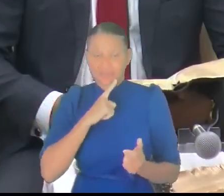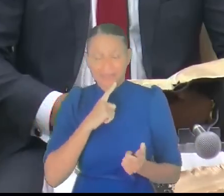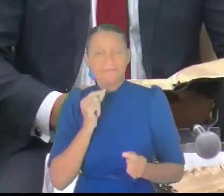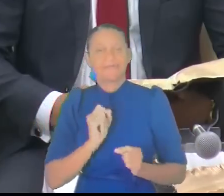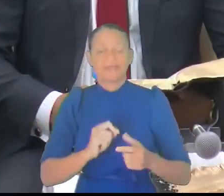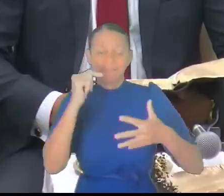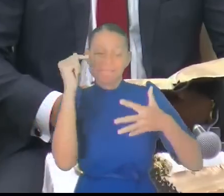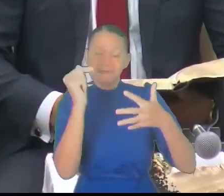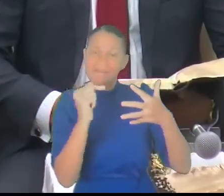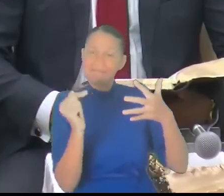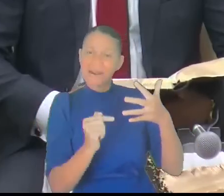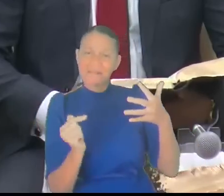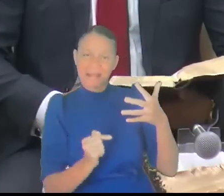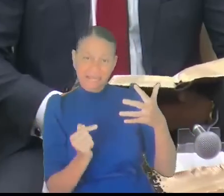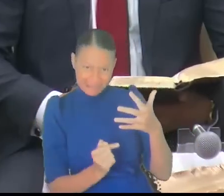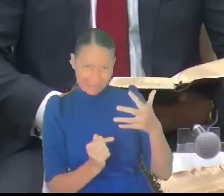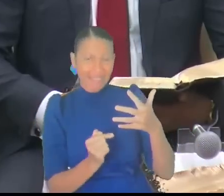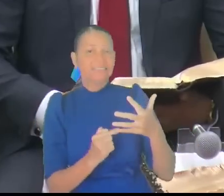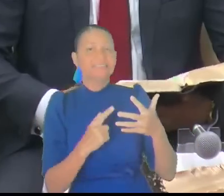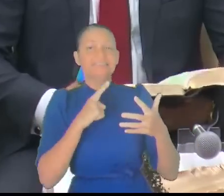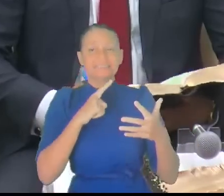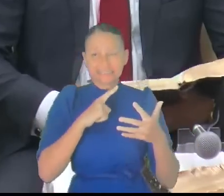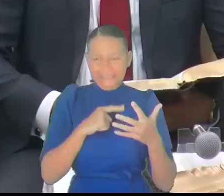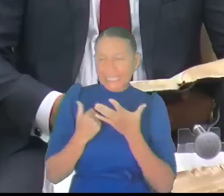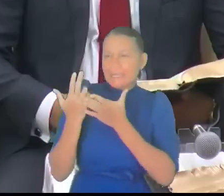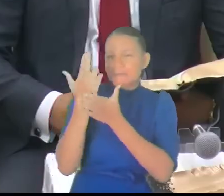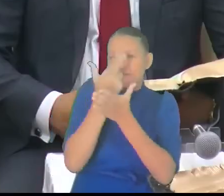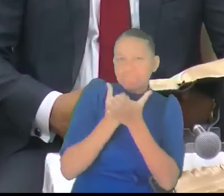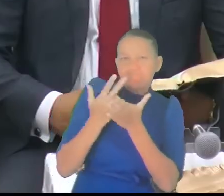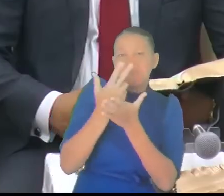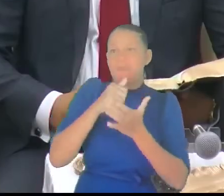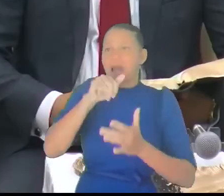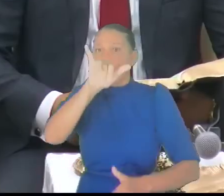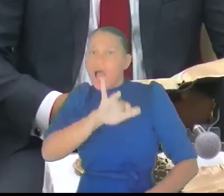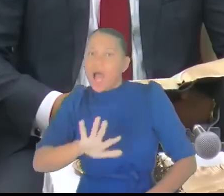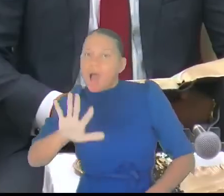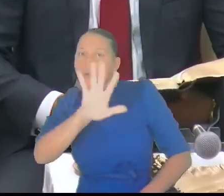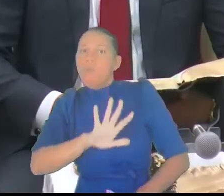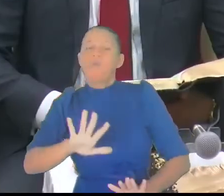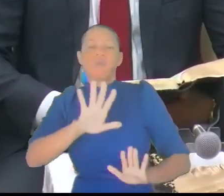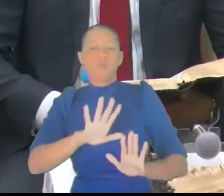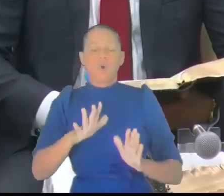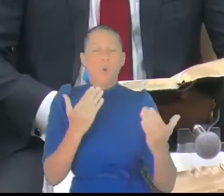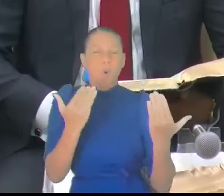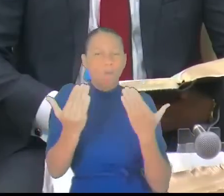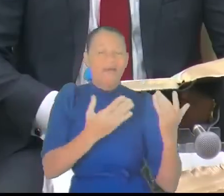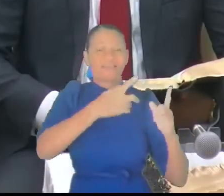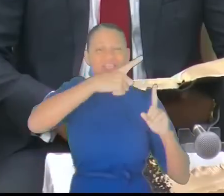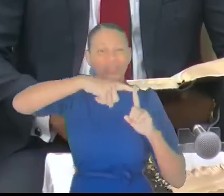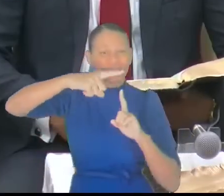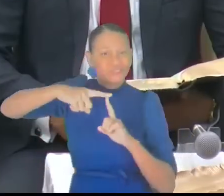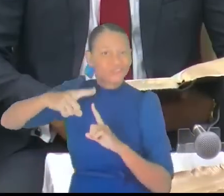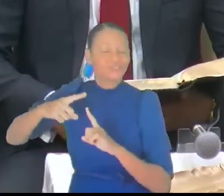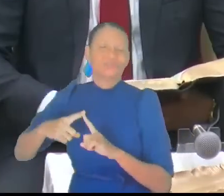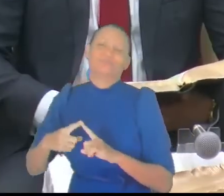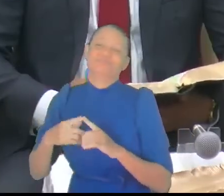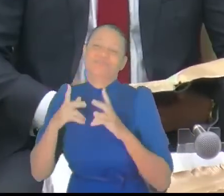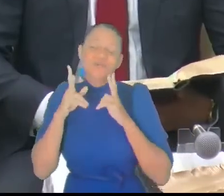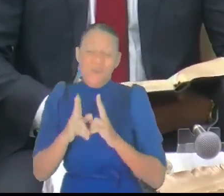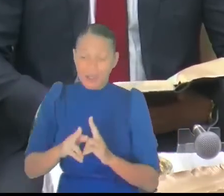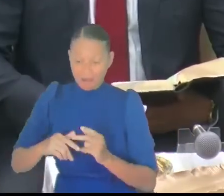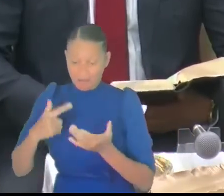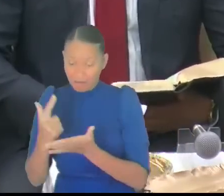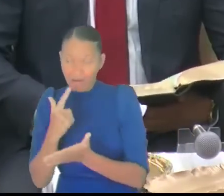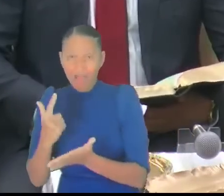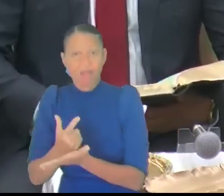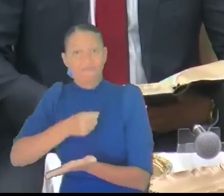por figuras, símbolos, tipos. E aqui no Antigo Testamento é o mesmo